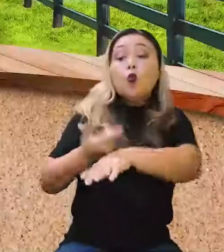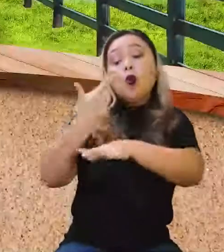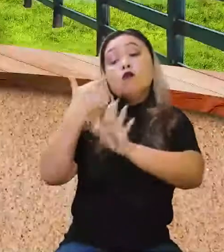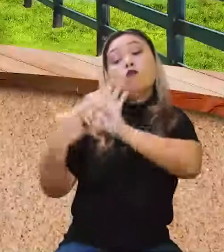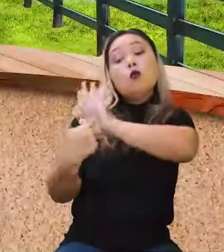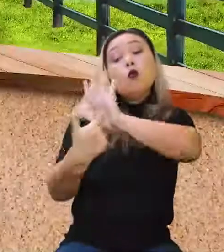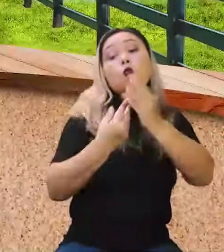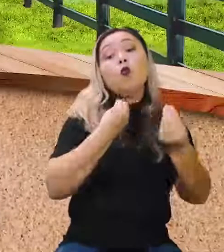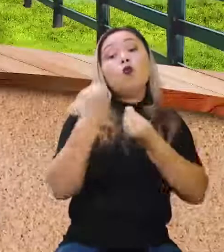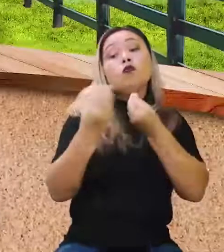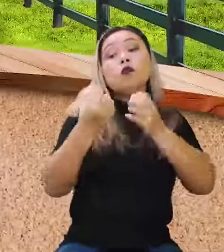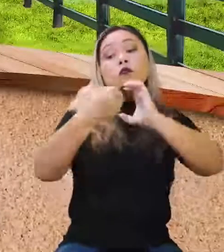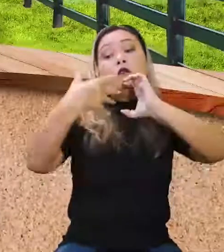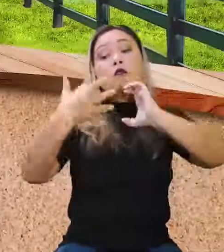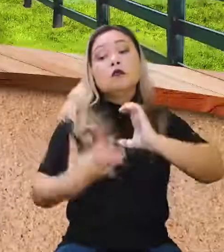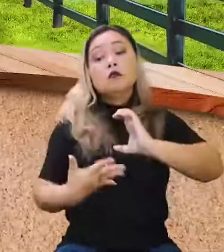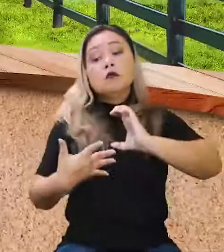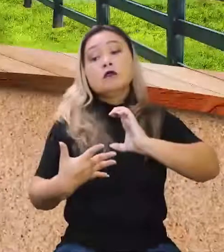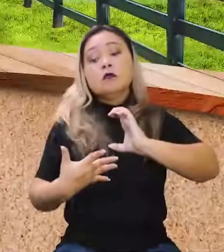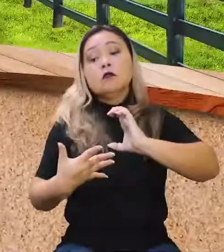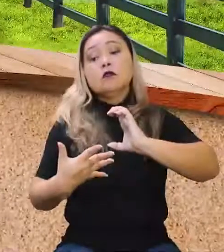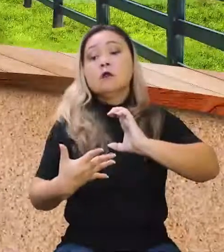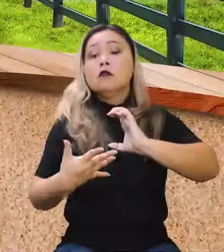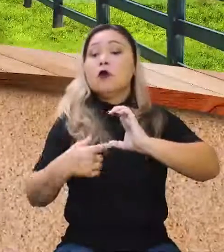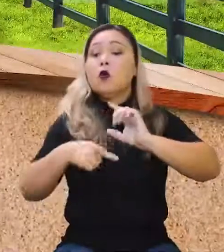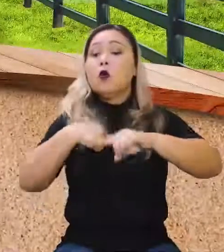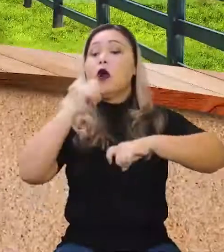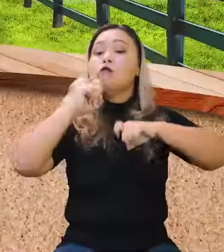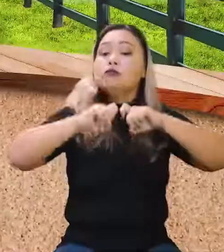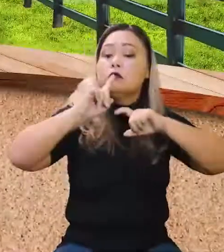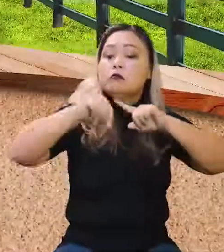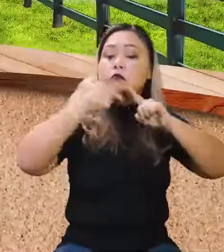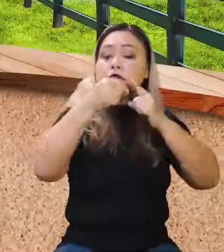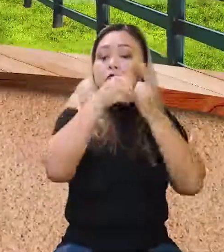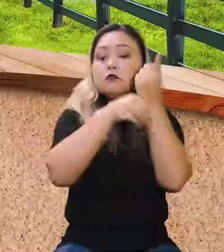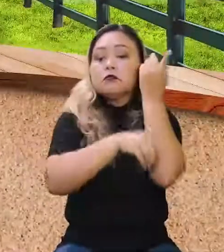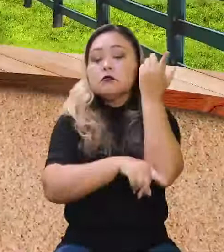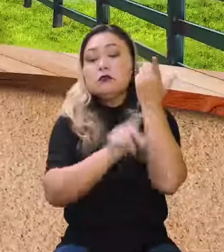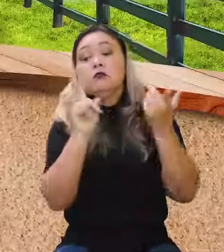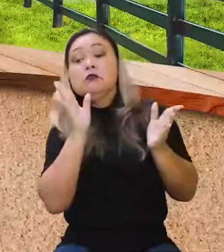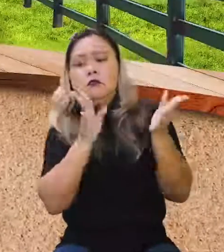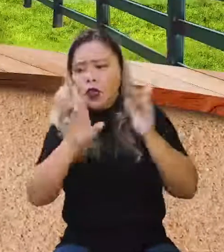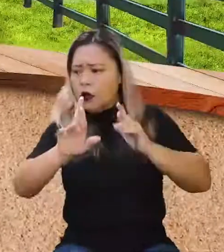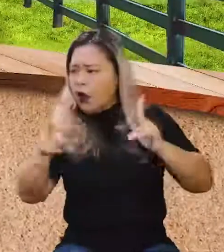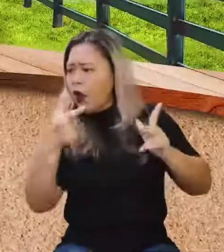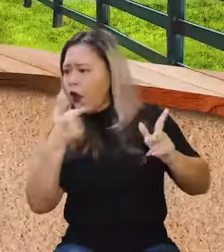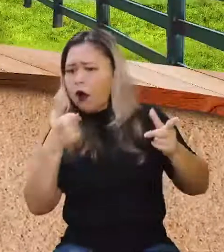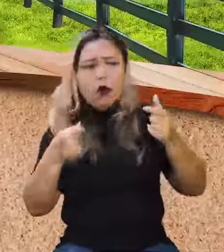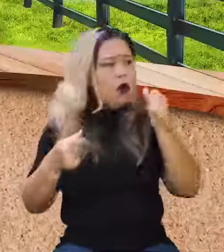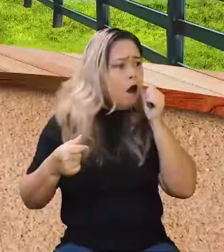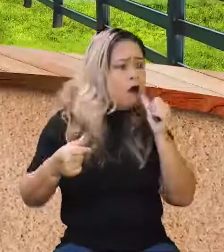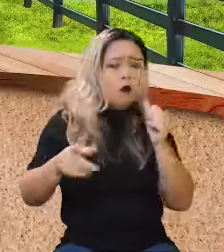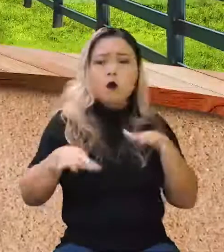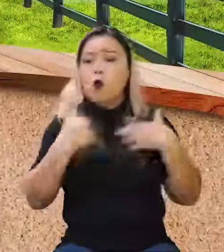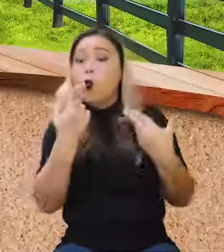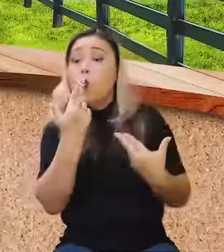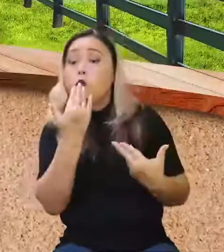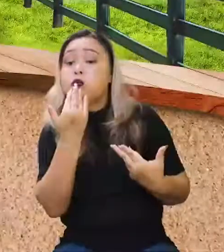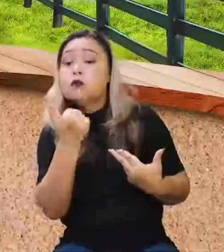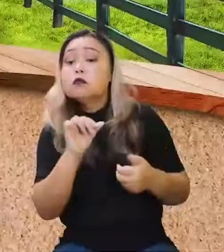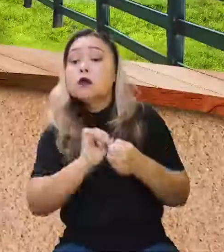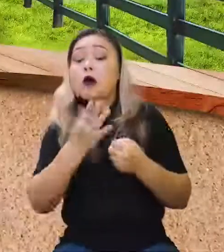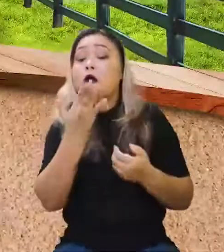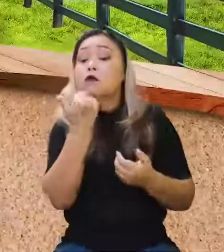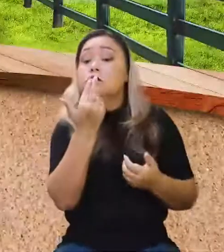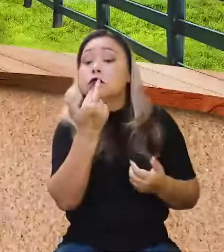animal, as características reprodutoras, diferenciação macho e fêmea, nutrição. Toda